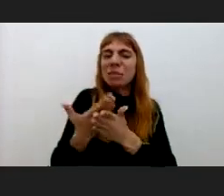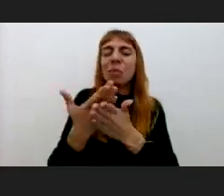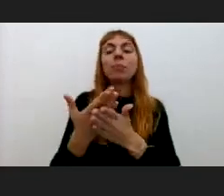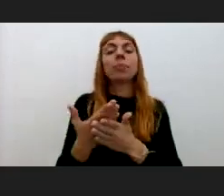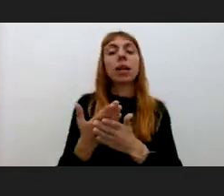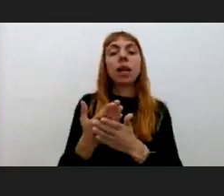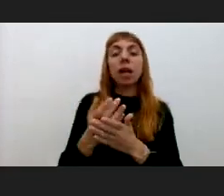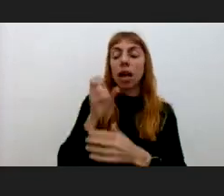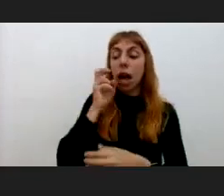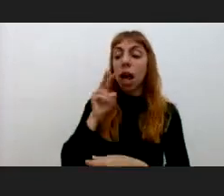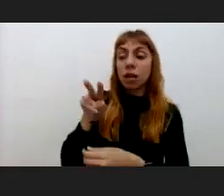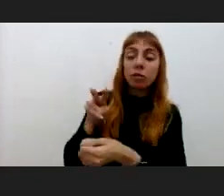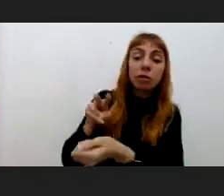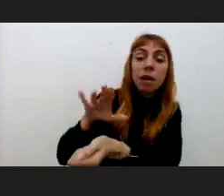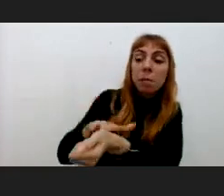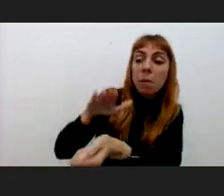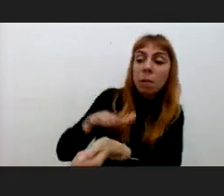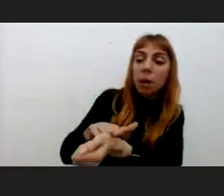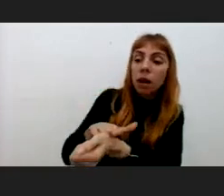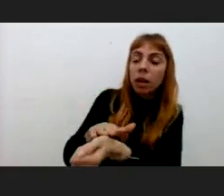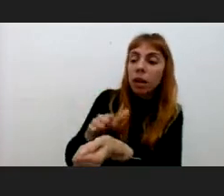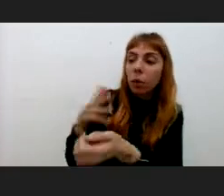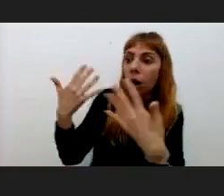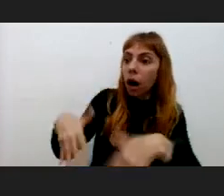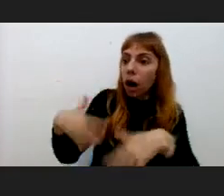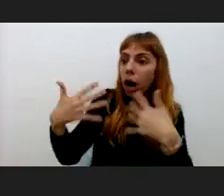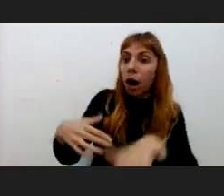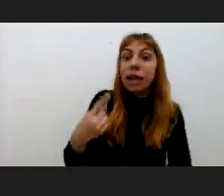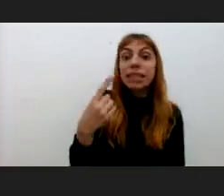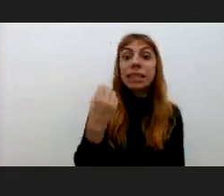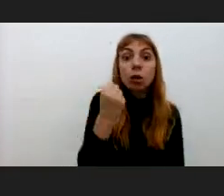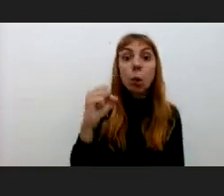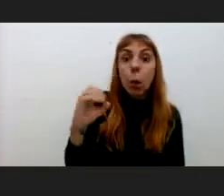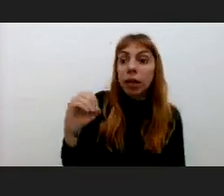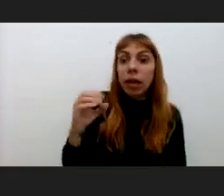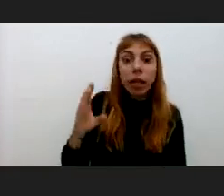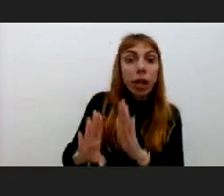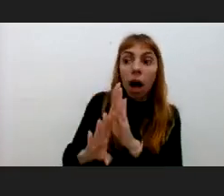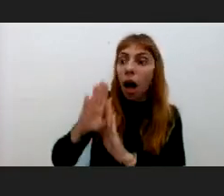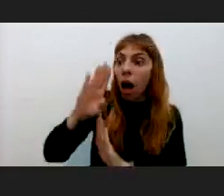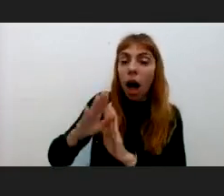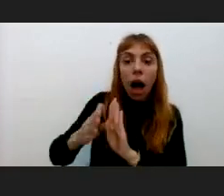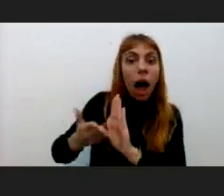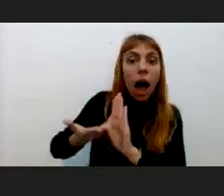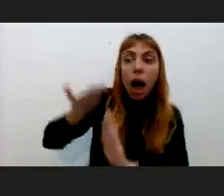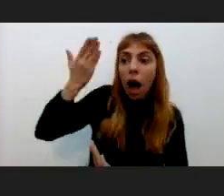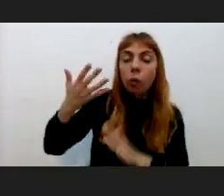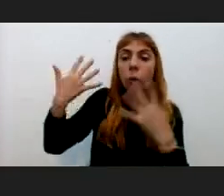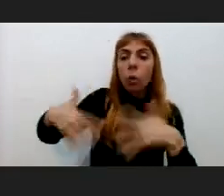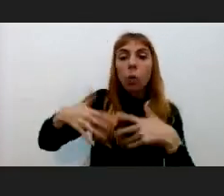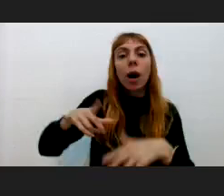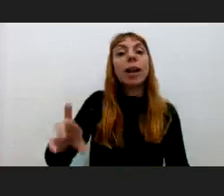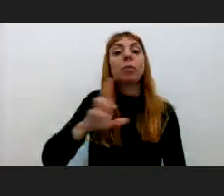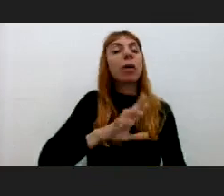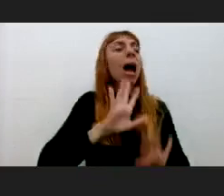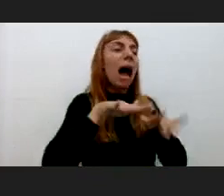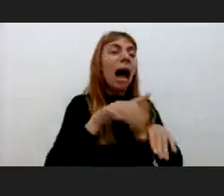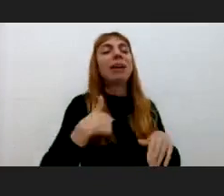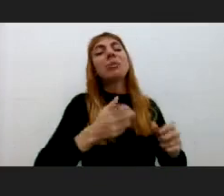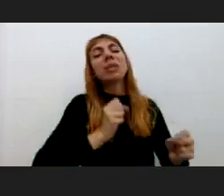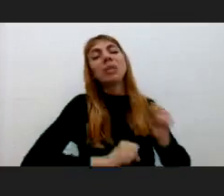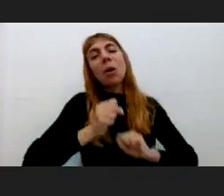estava 180. E ele, ai, professor, eu estou muito ansioso com as provas. E a gente fica